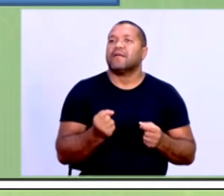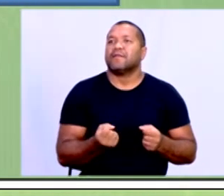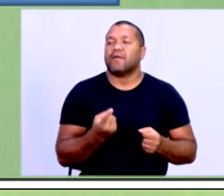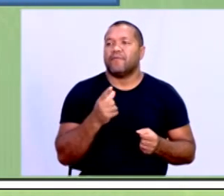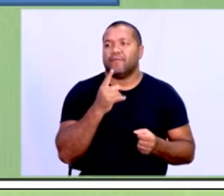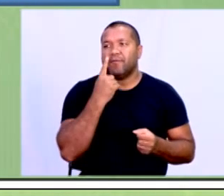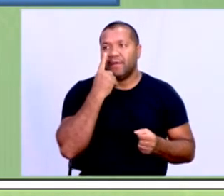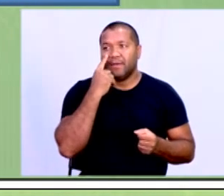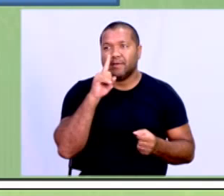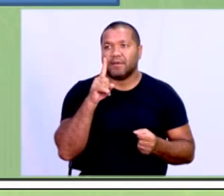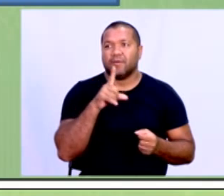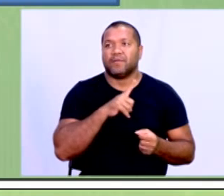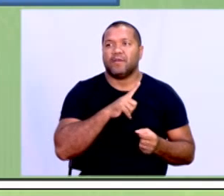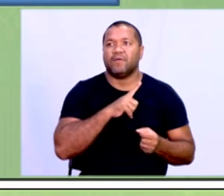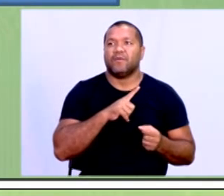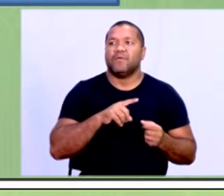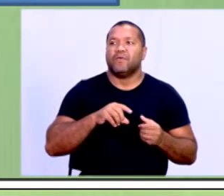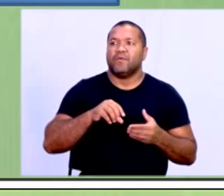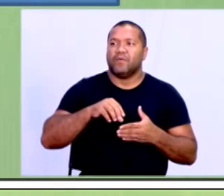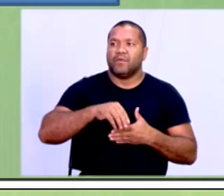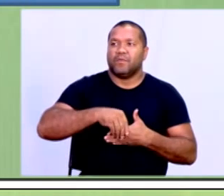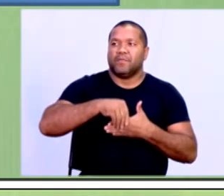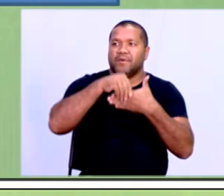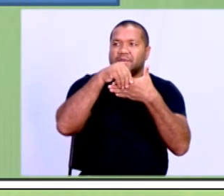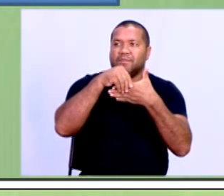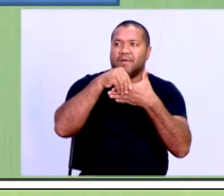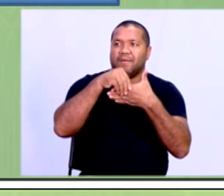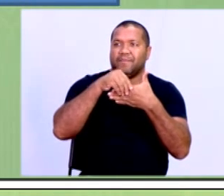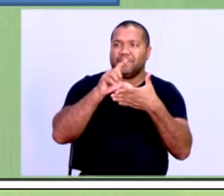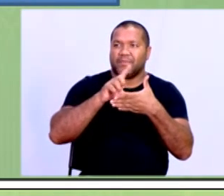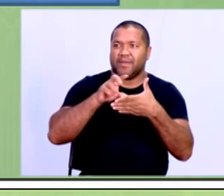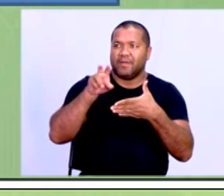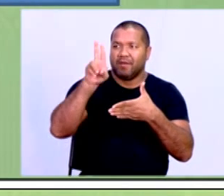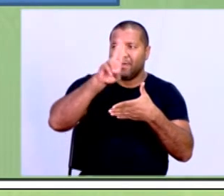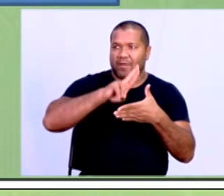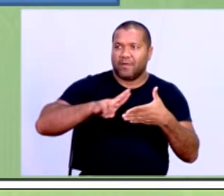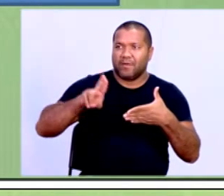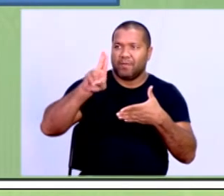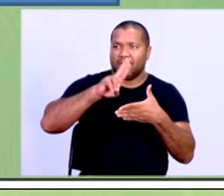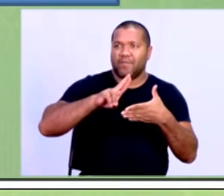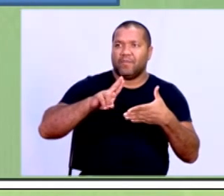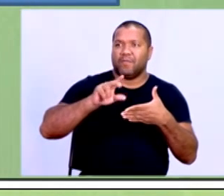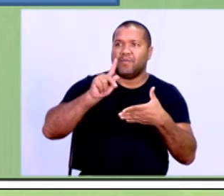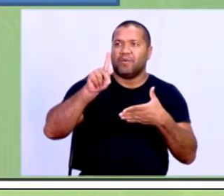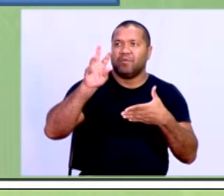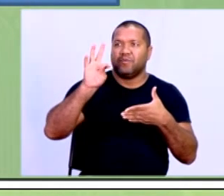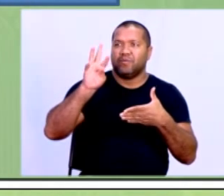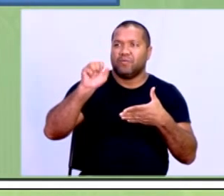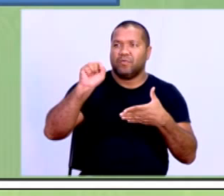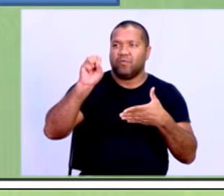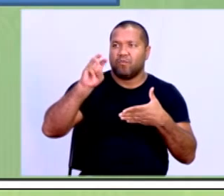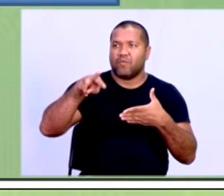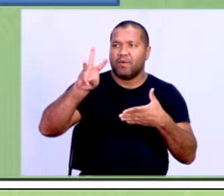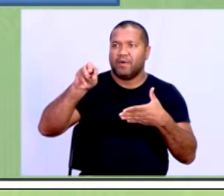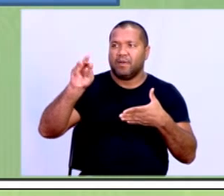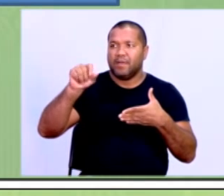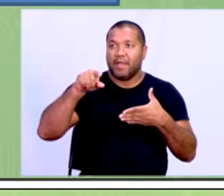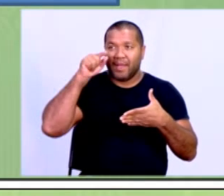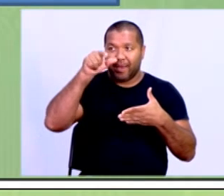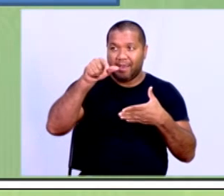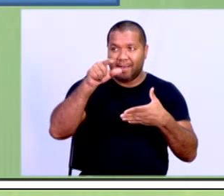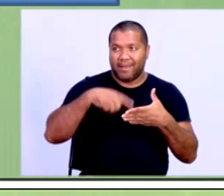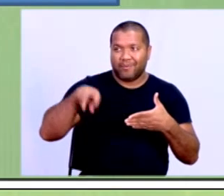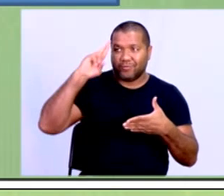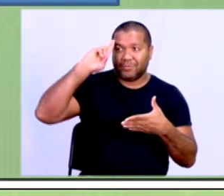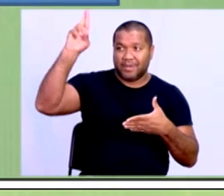tenho aqui o papel principal dentro do meu Scrum é o Product Owner. Ele é o dono do produto. É